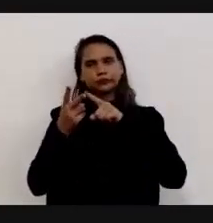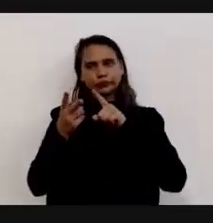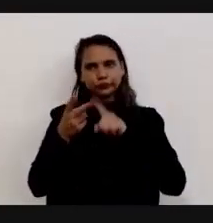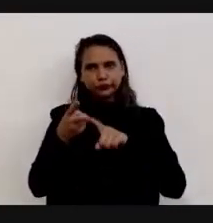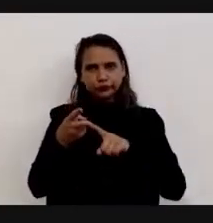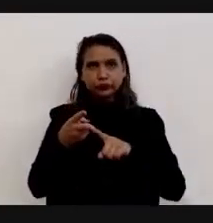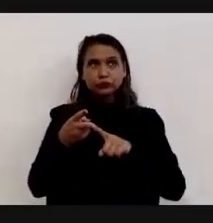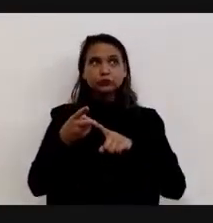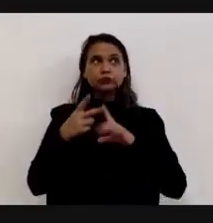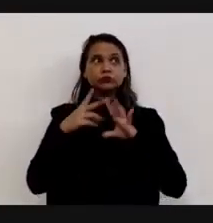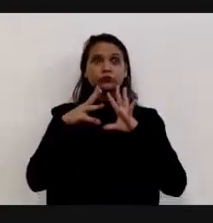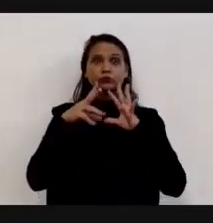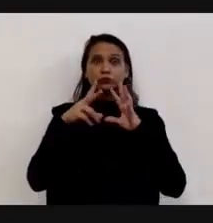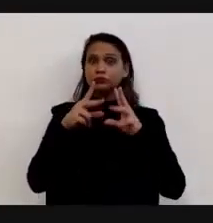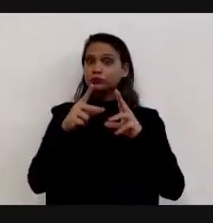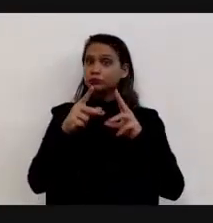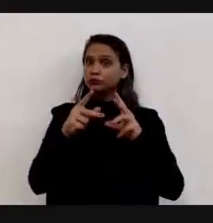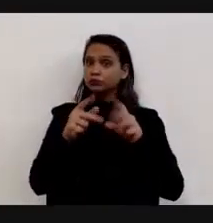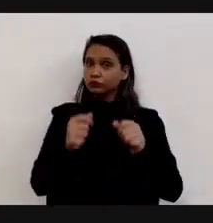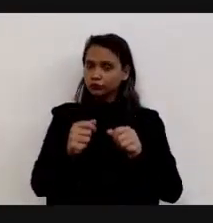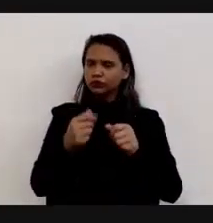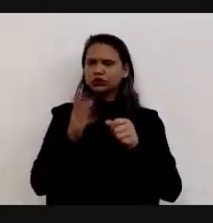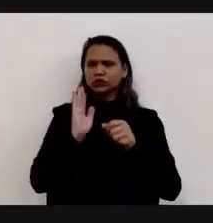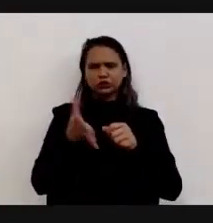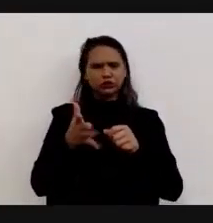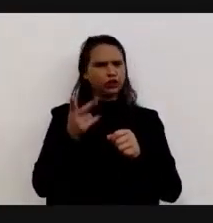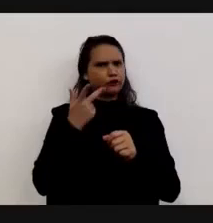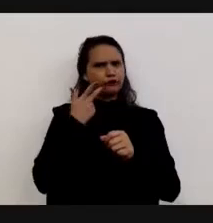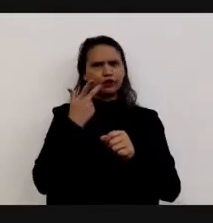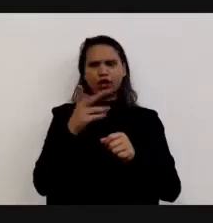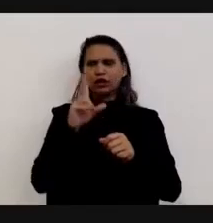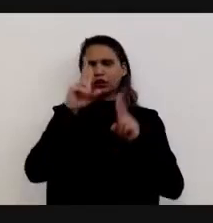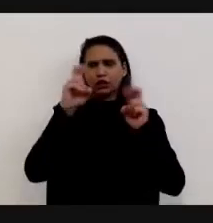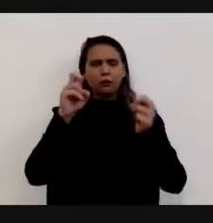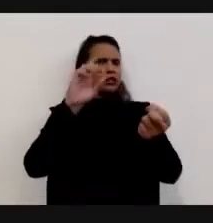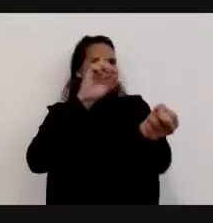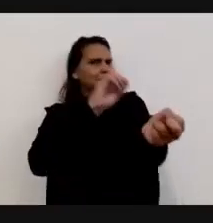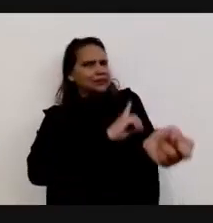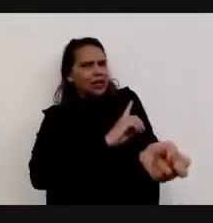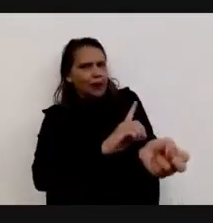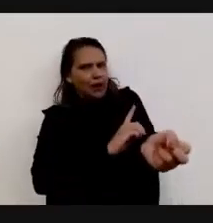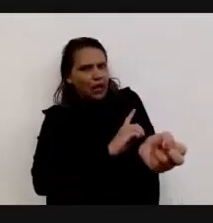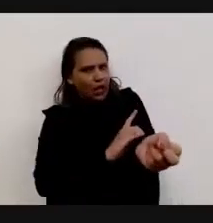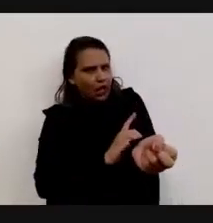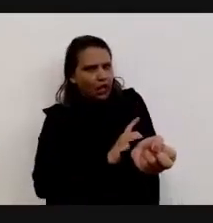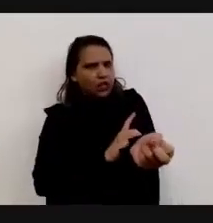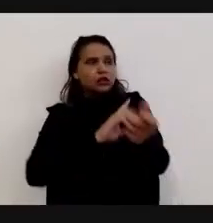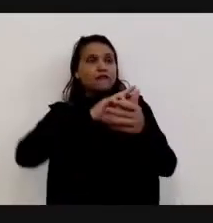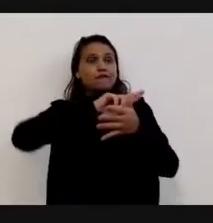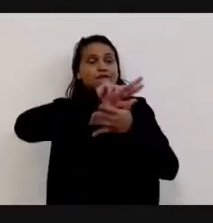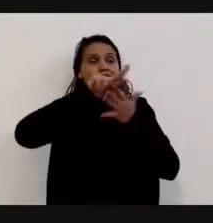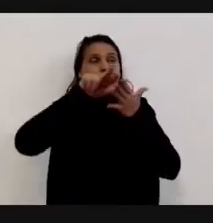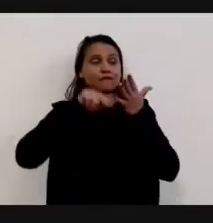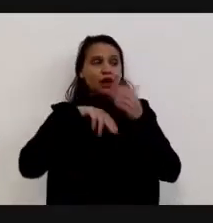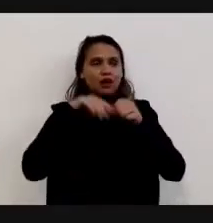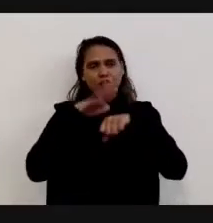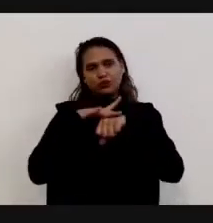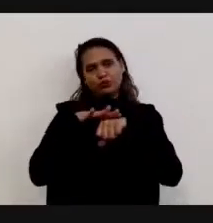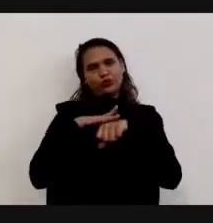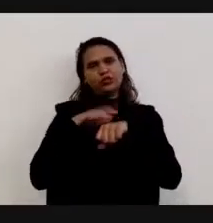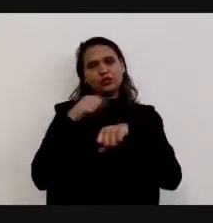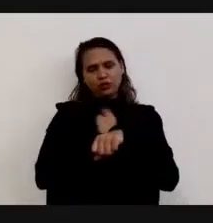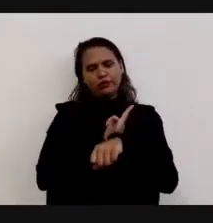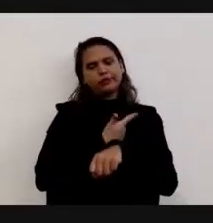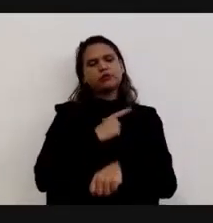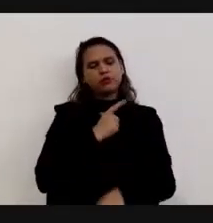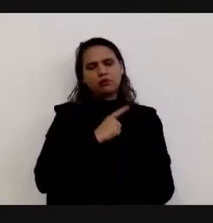exatamente aquilo que vem sendo falado em relação a diabetes, em relação a tantas outras doenças que nós temos